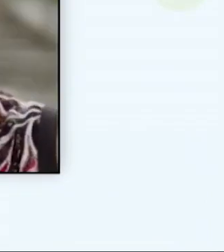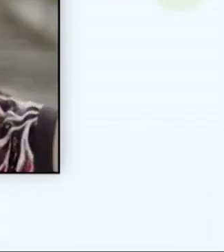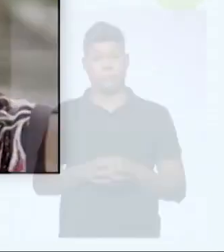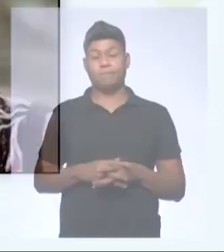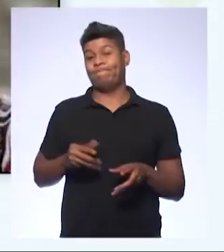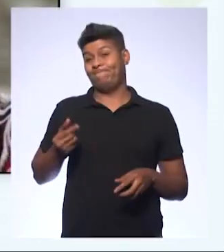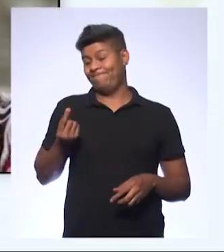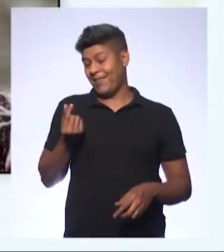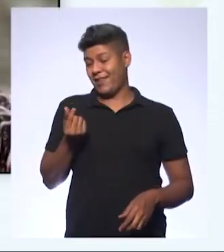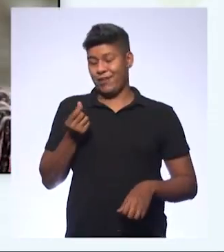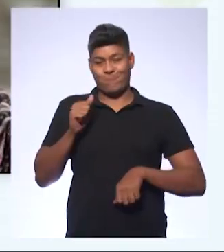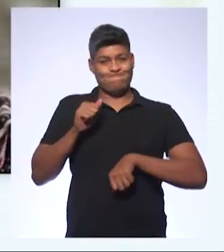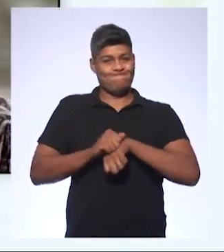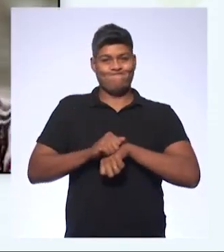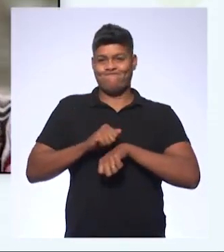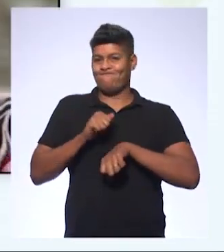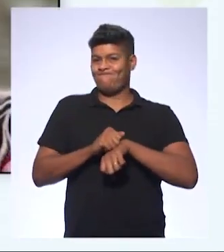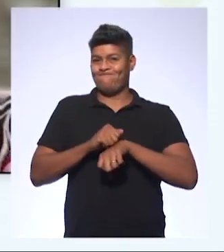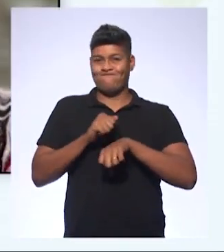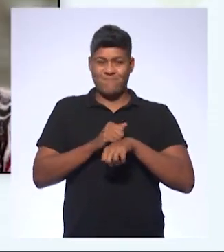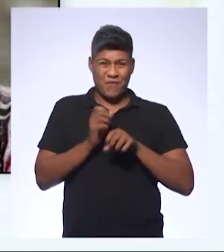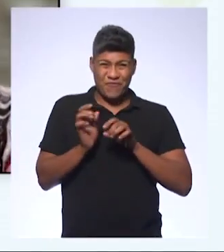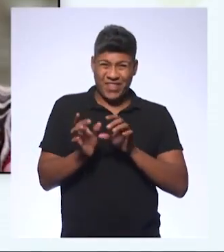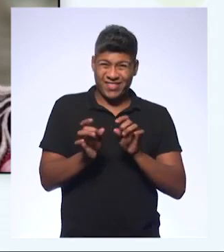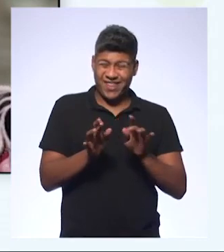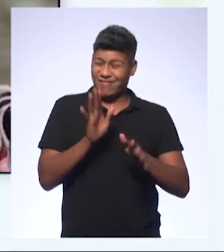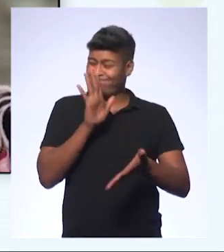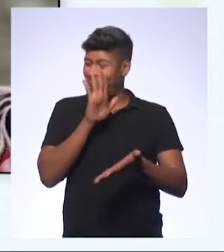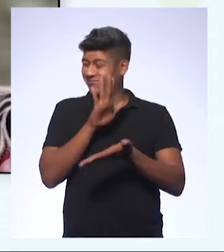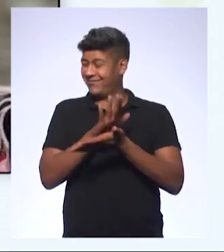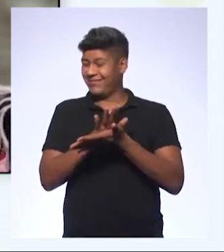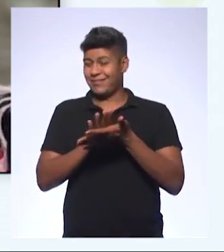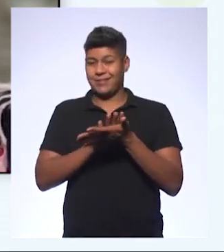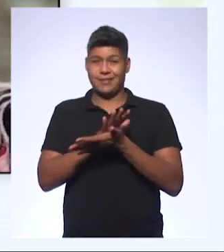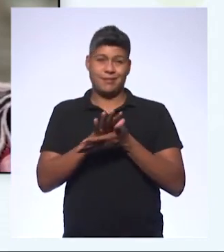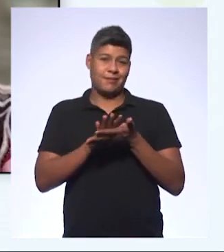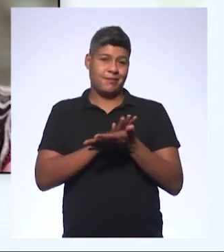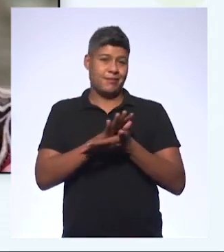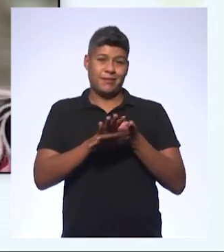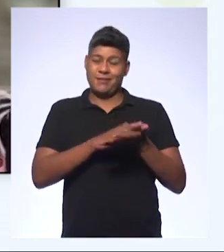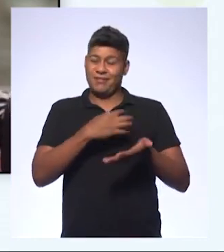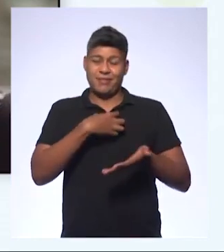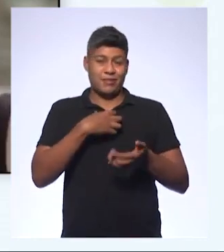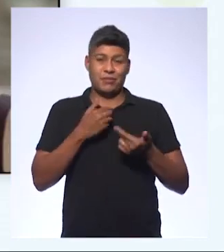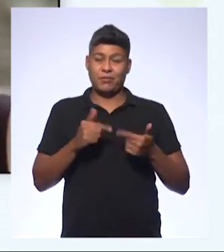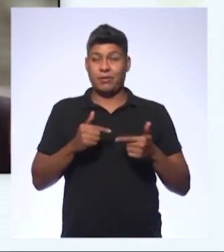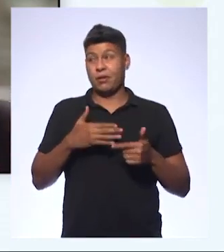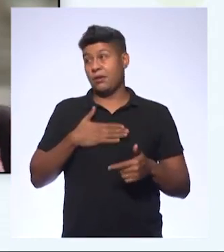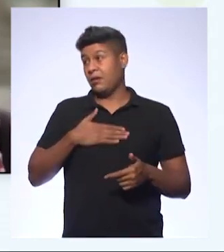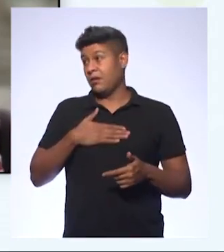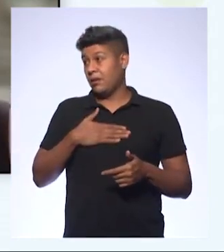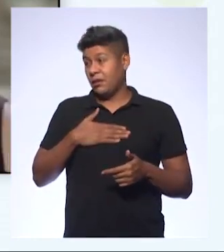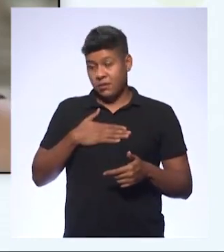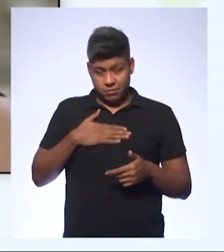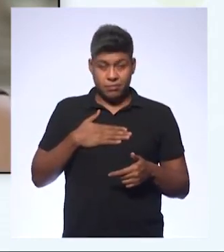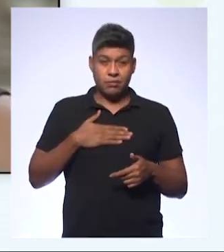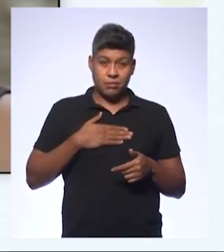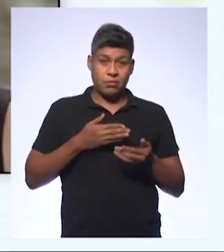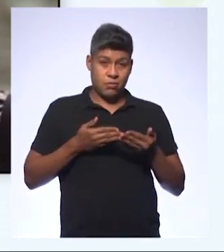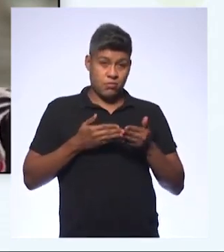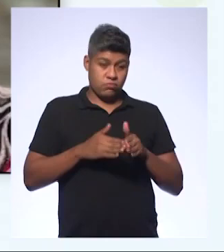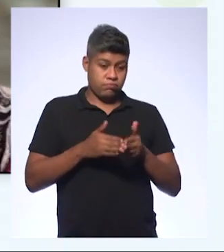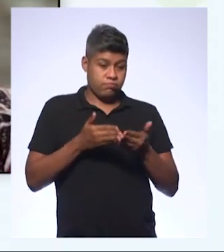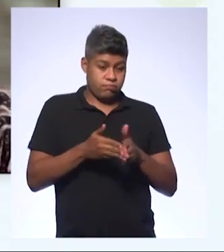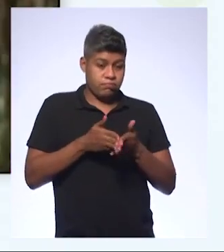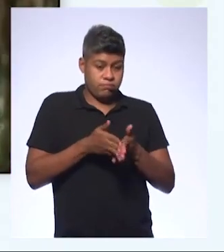Dinheiro não tinha, nada para vender não tinha. Muita gente tinha vezes que, Ave Maria, relava mandioca para fazer um beijo